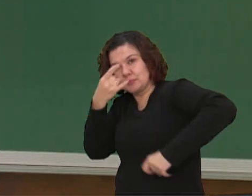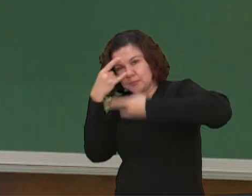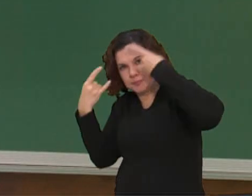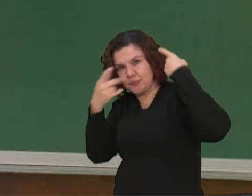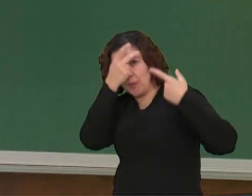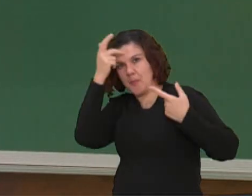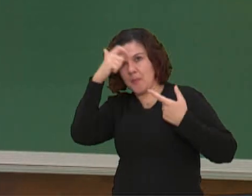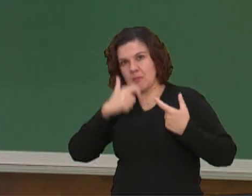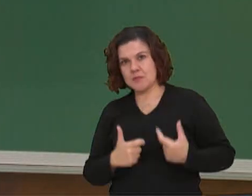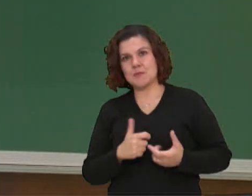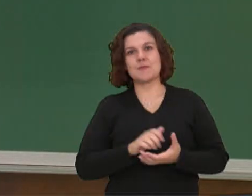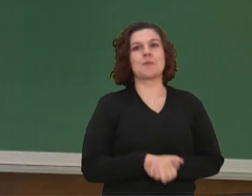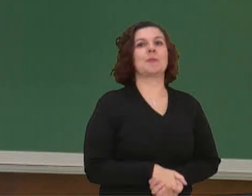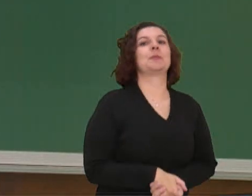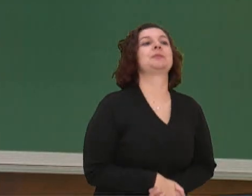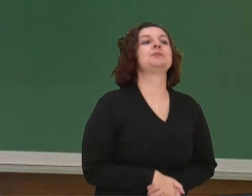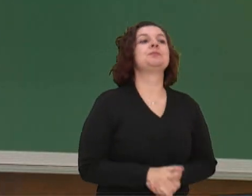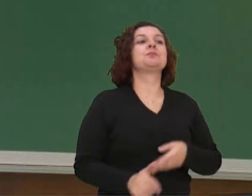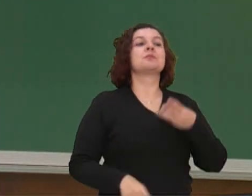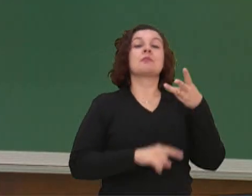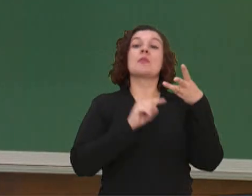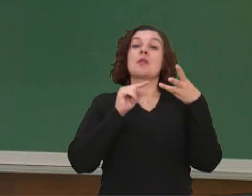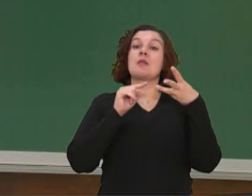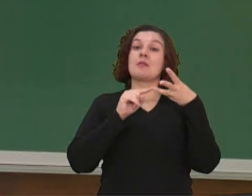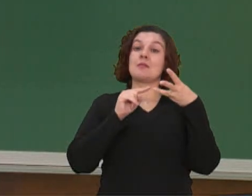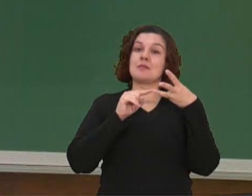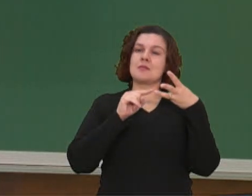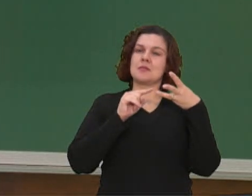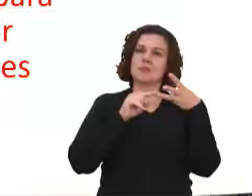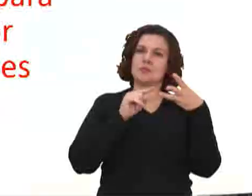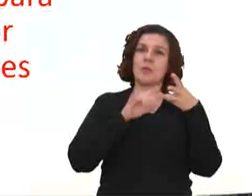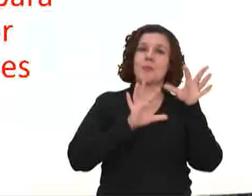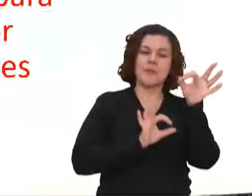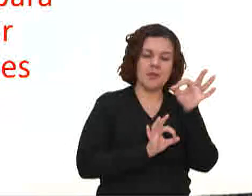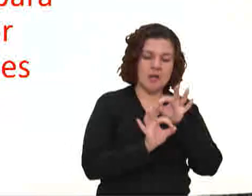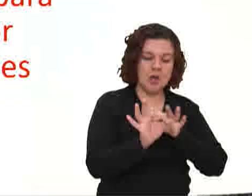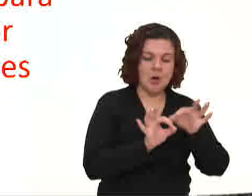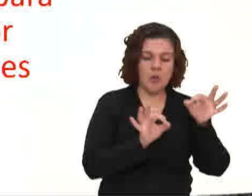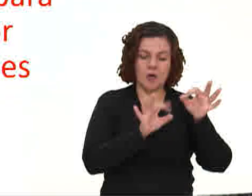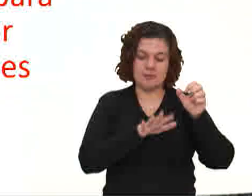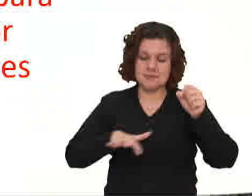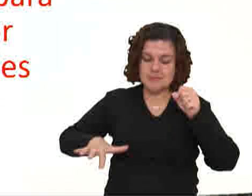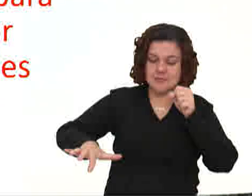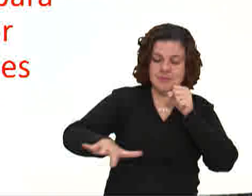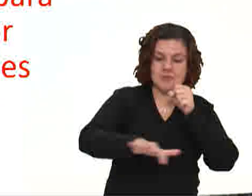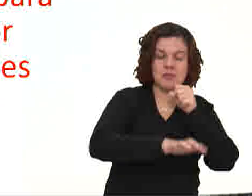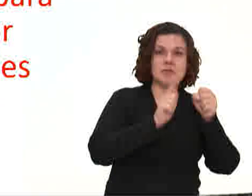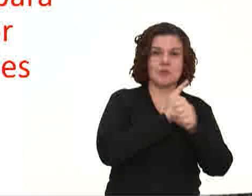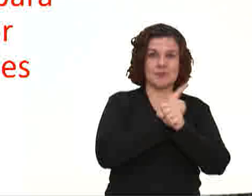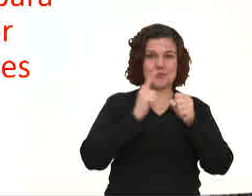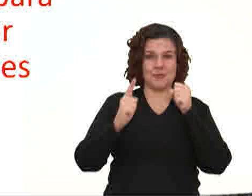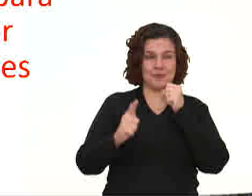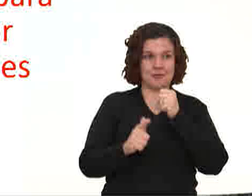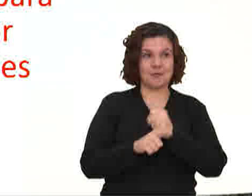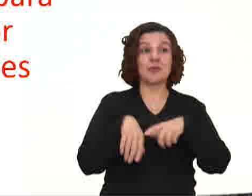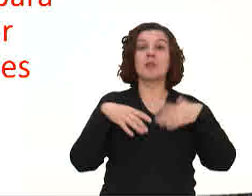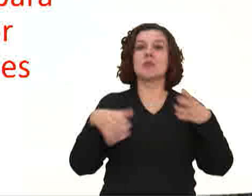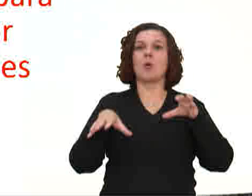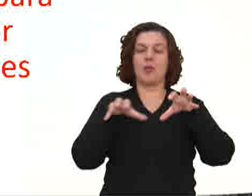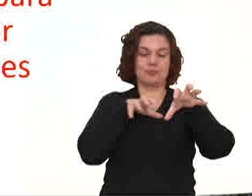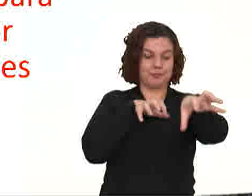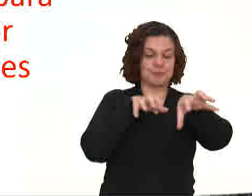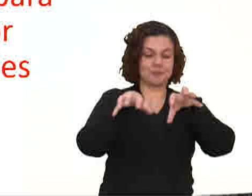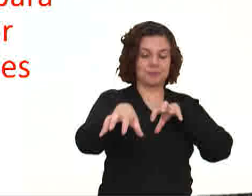principalmente. A questão 3, a organização do espaço geográfico. Então, distribuição das atividades industriais no